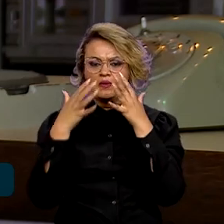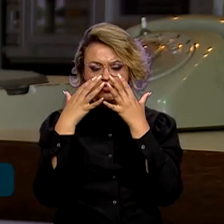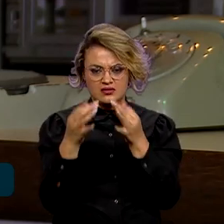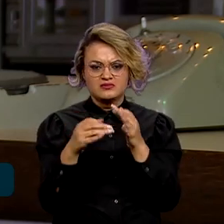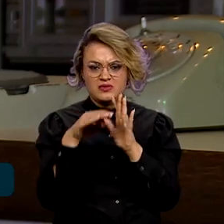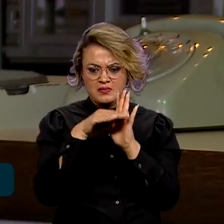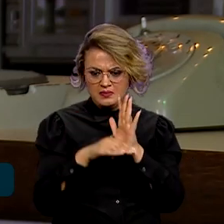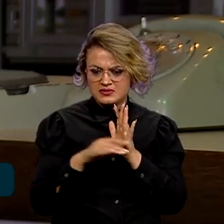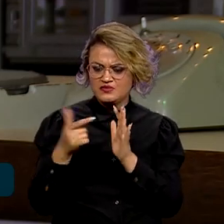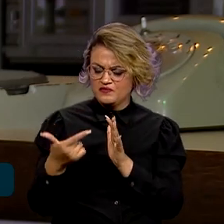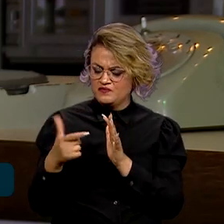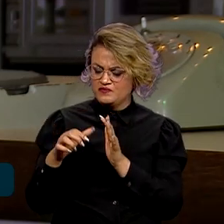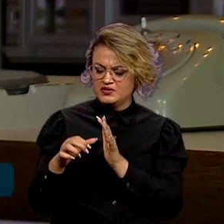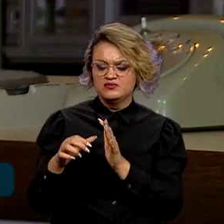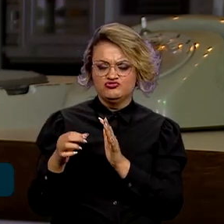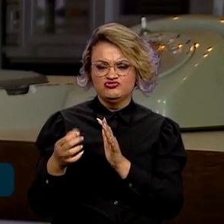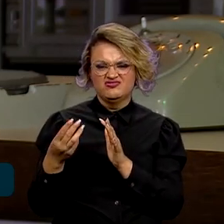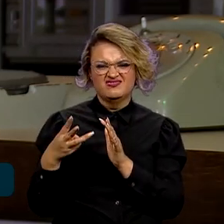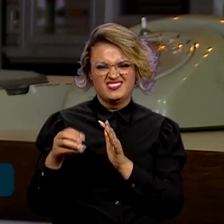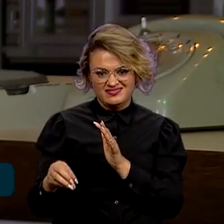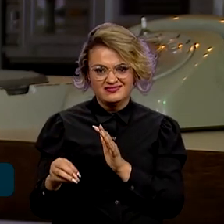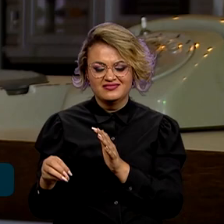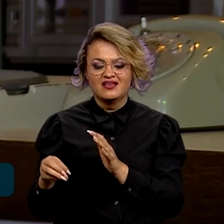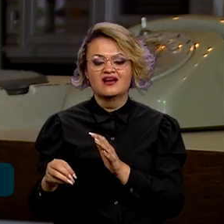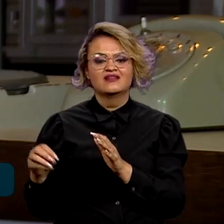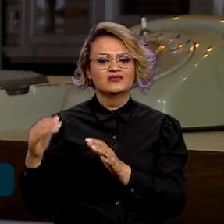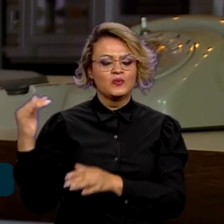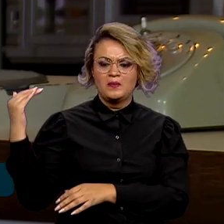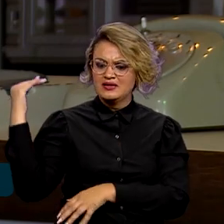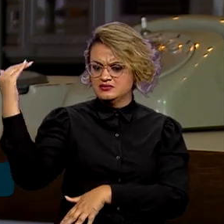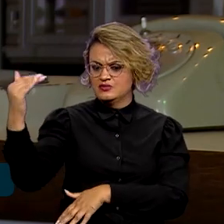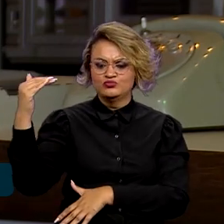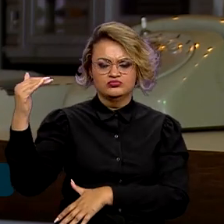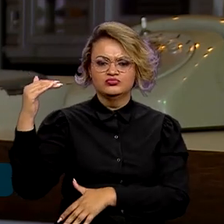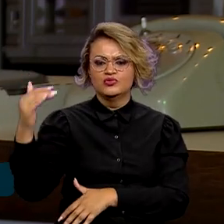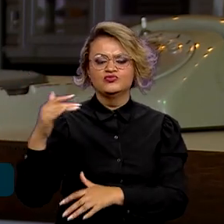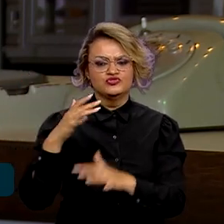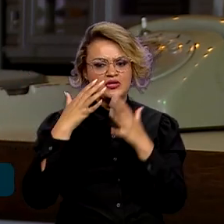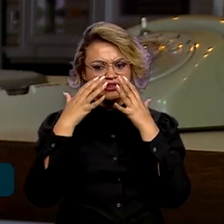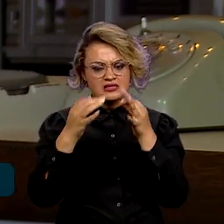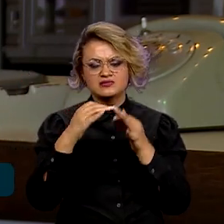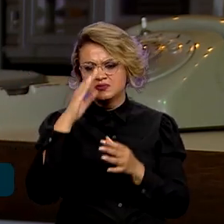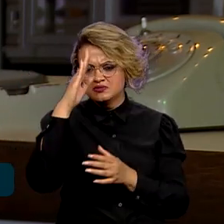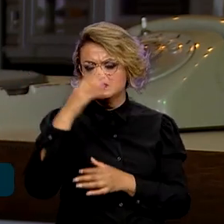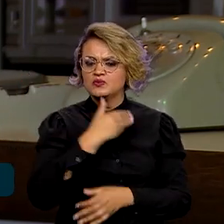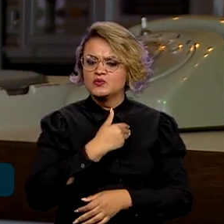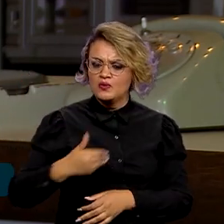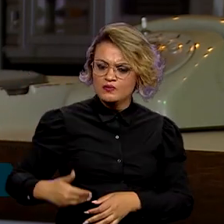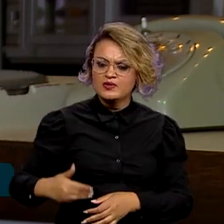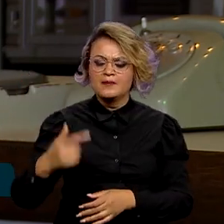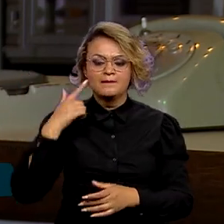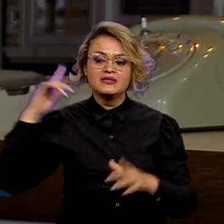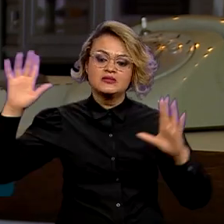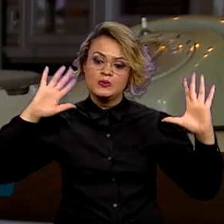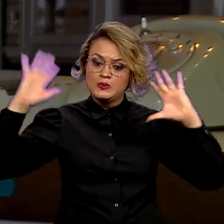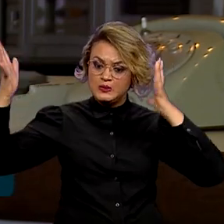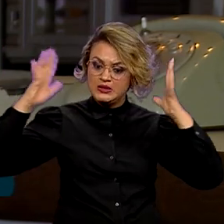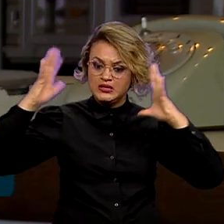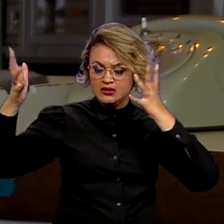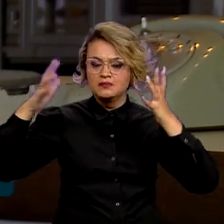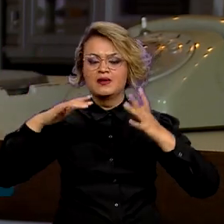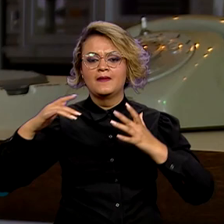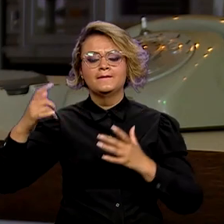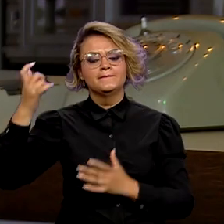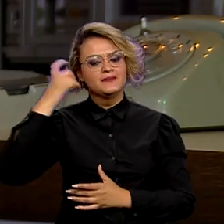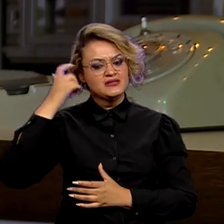agenda ambiental de forma estratégica, no mais alto nível de prioridade do governo em relação ao clima e em